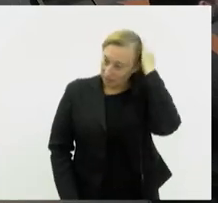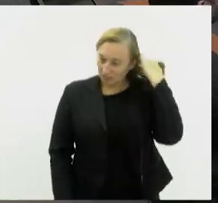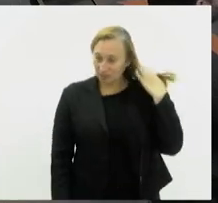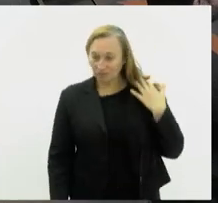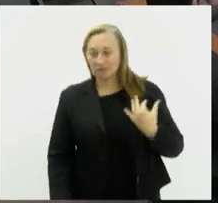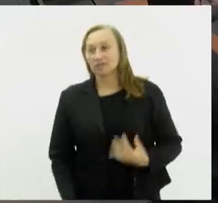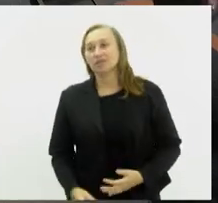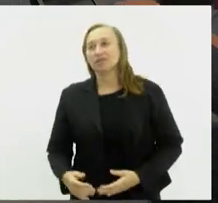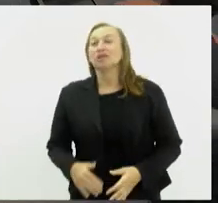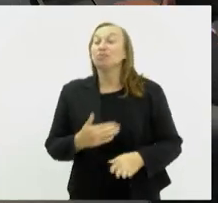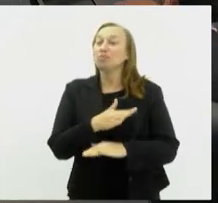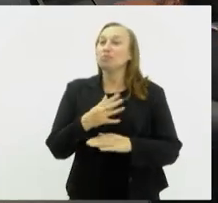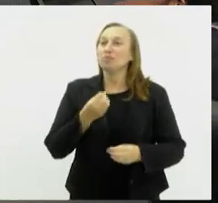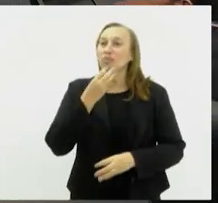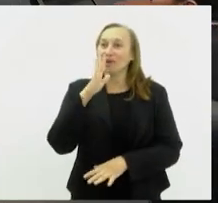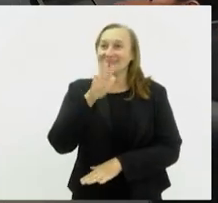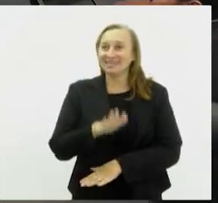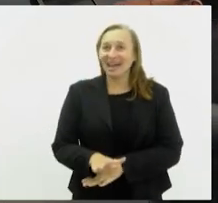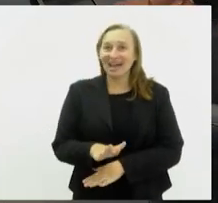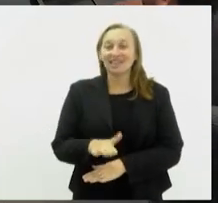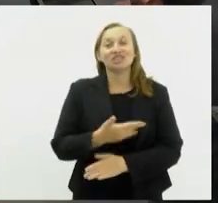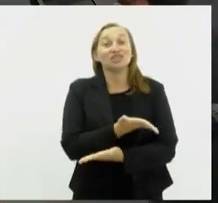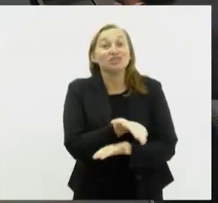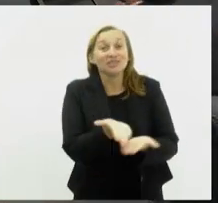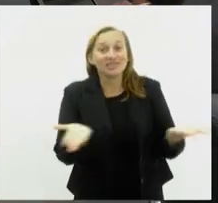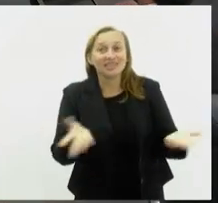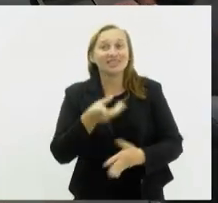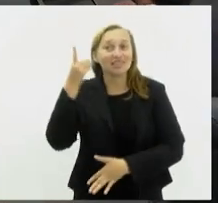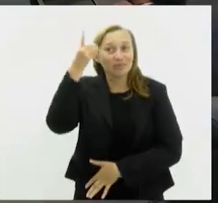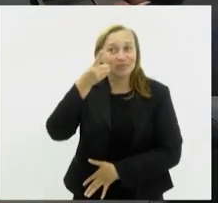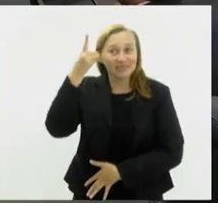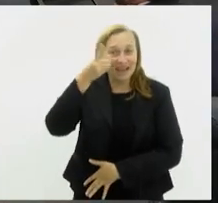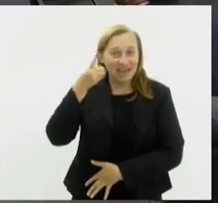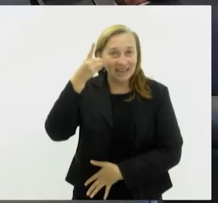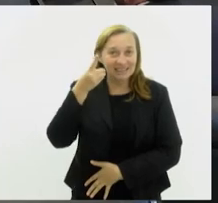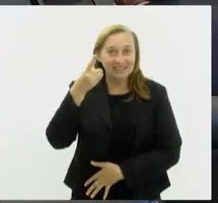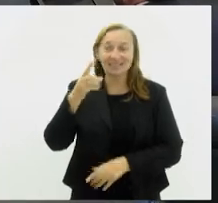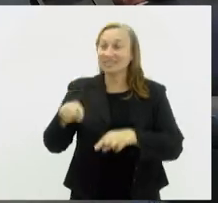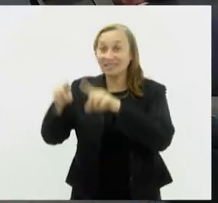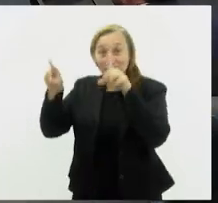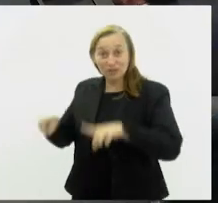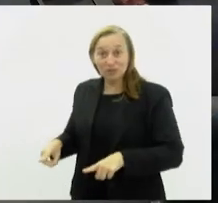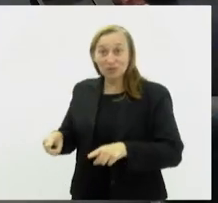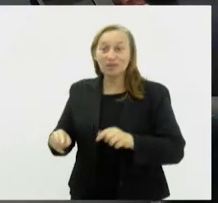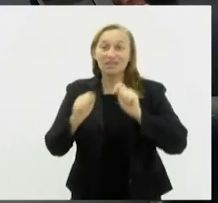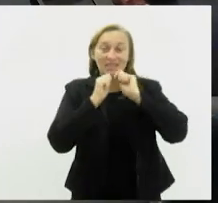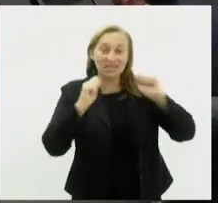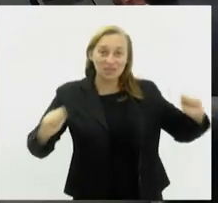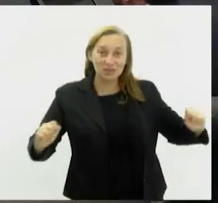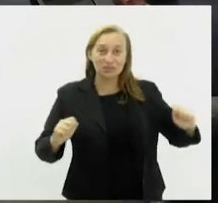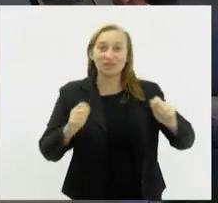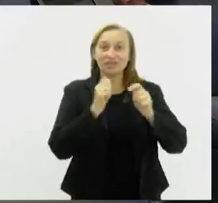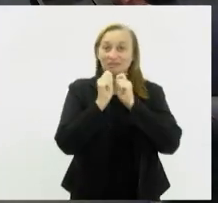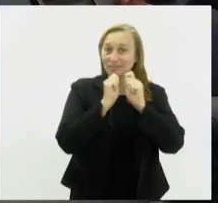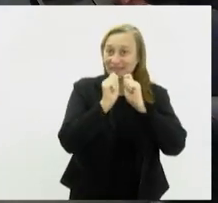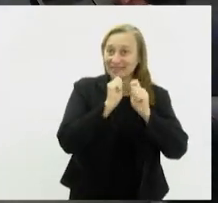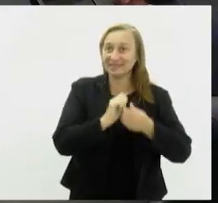Boa tarde, senhoras e senhores deputados, deputadas, público presente, servidores, assessores, imprensa.